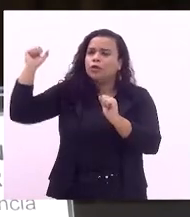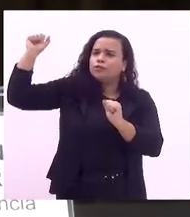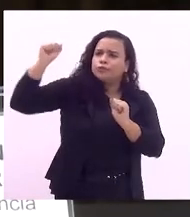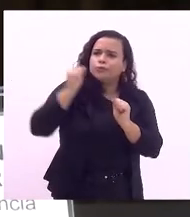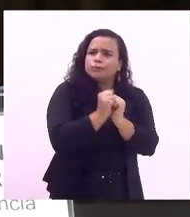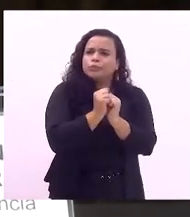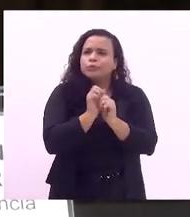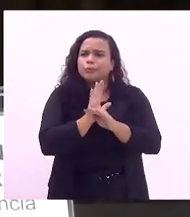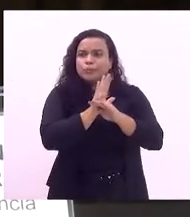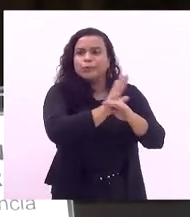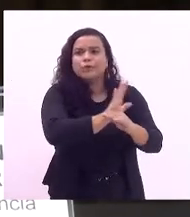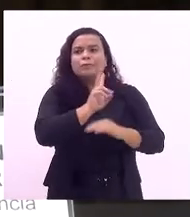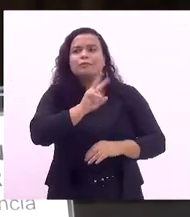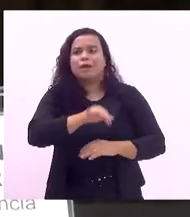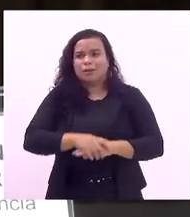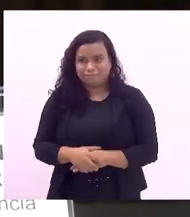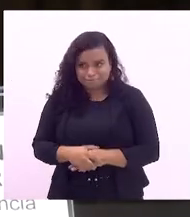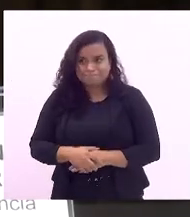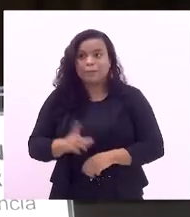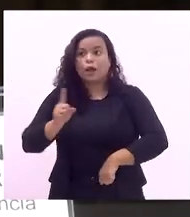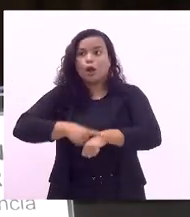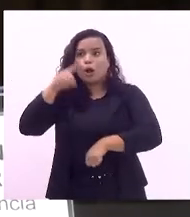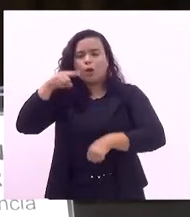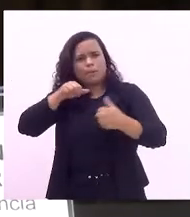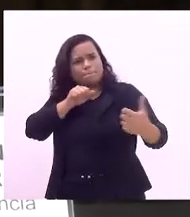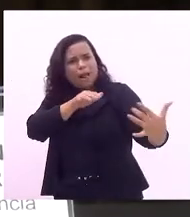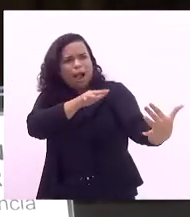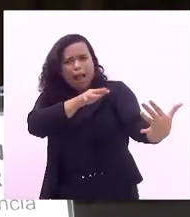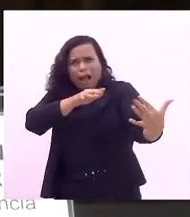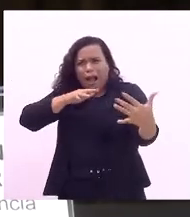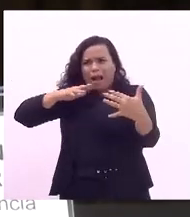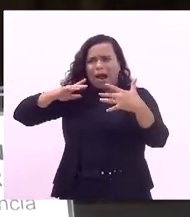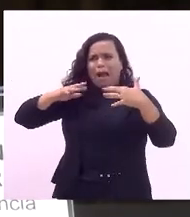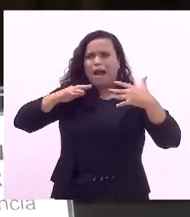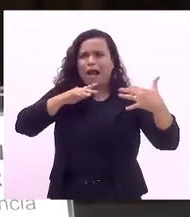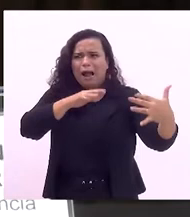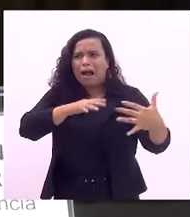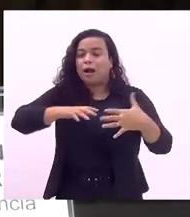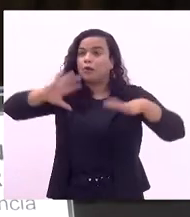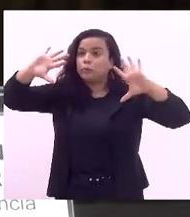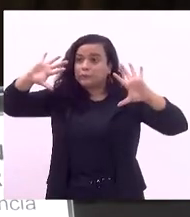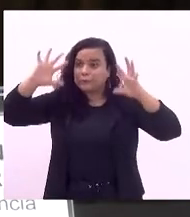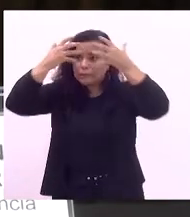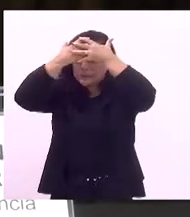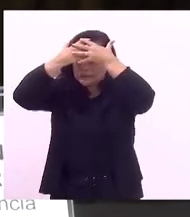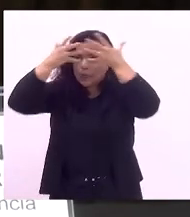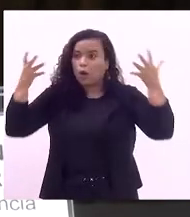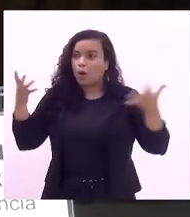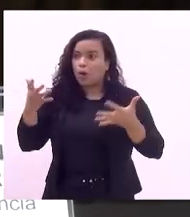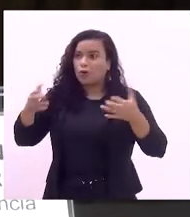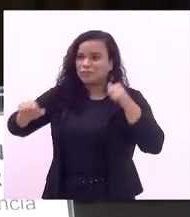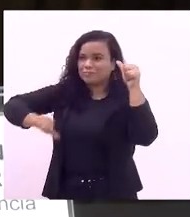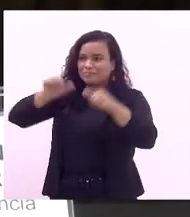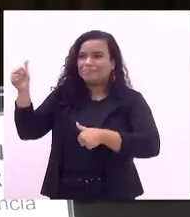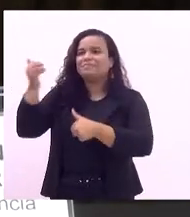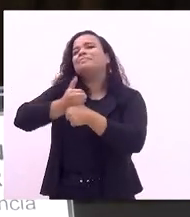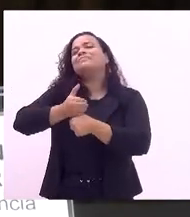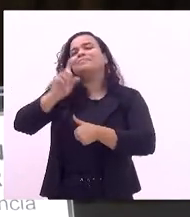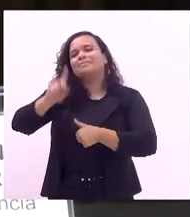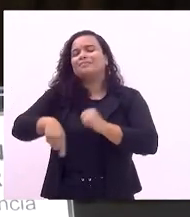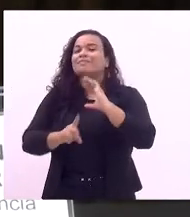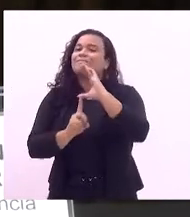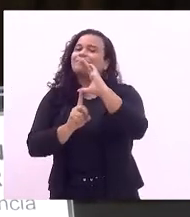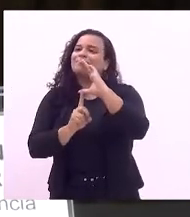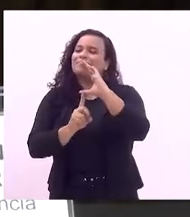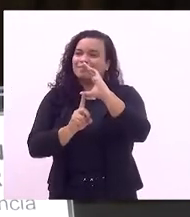a hora de batalhar O sacerdote o Capelão no nosso contexto atual Capelão militar virar